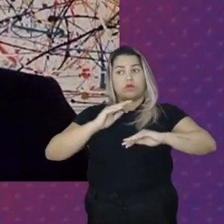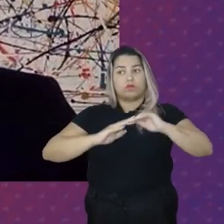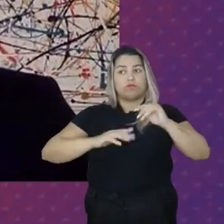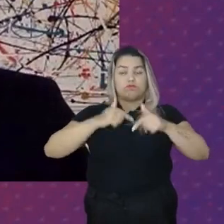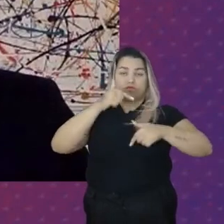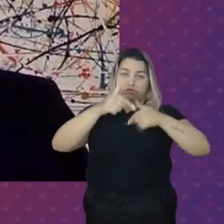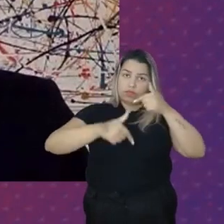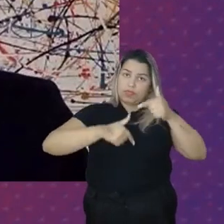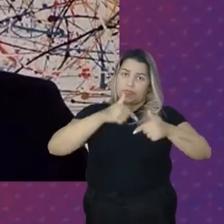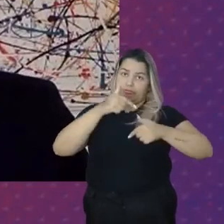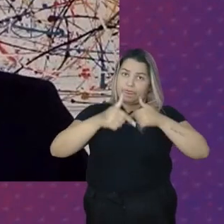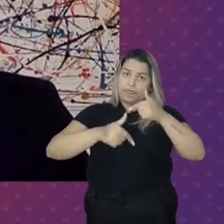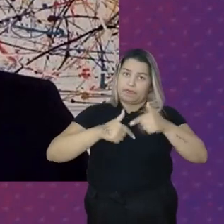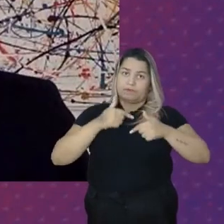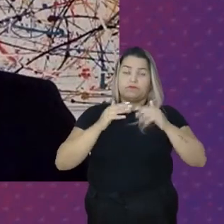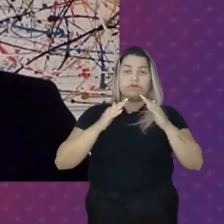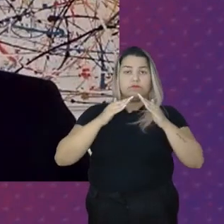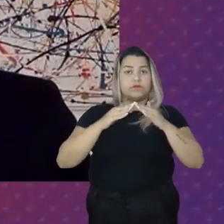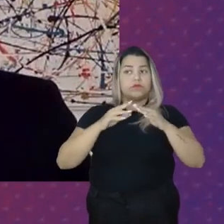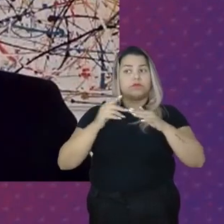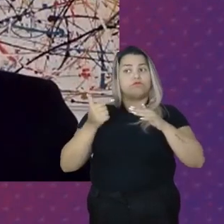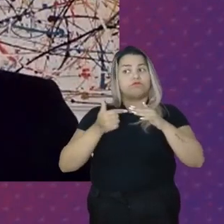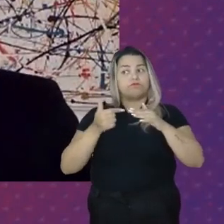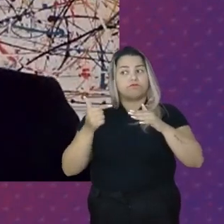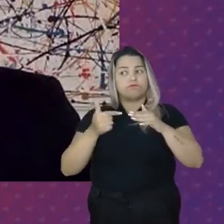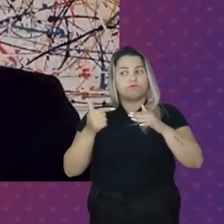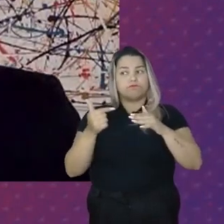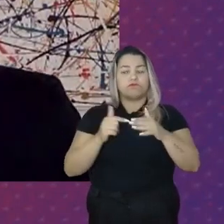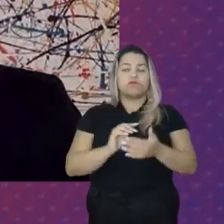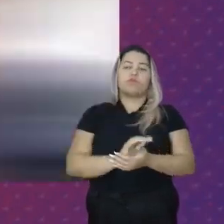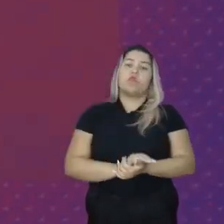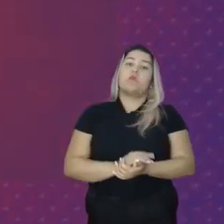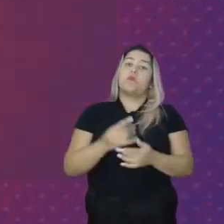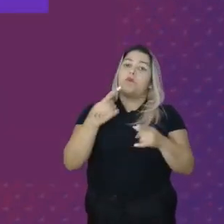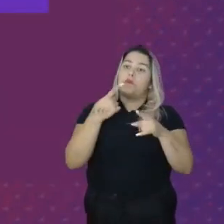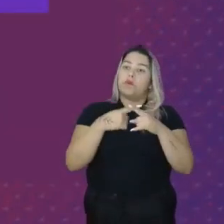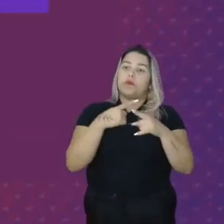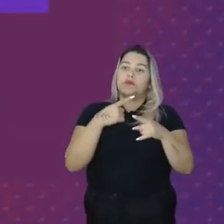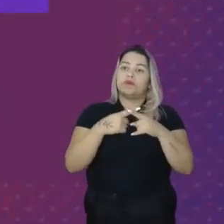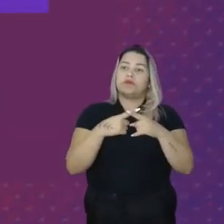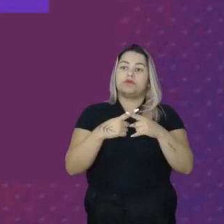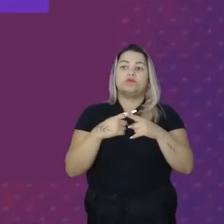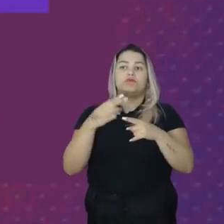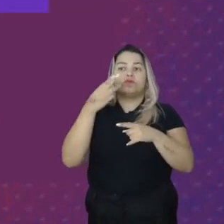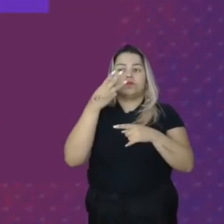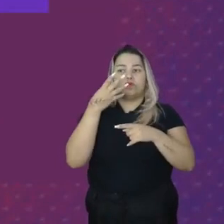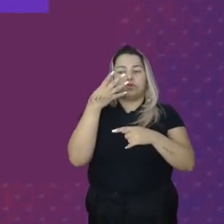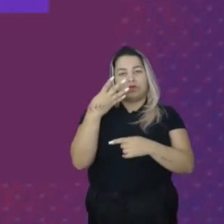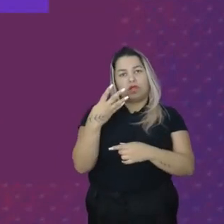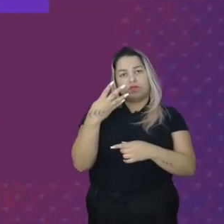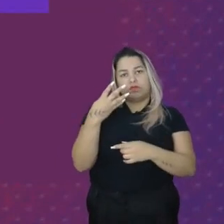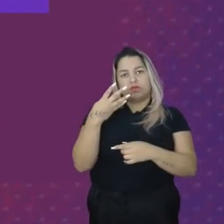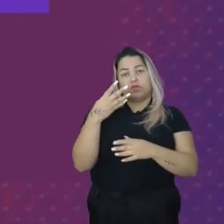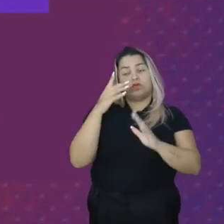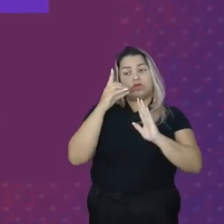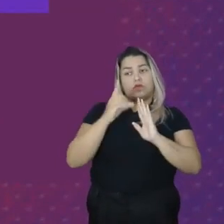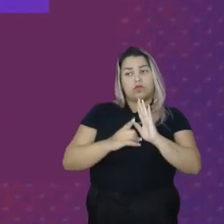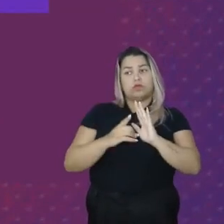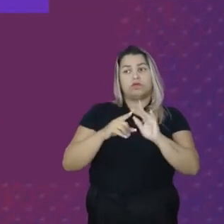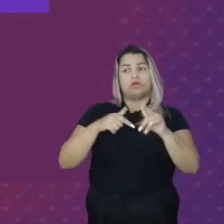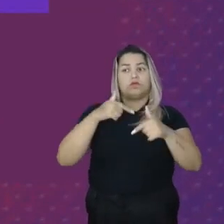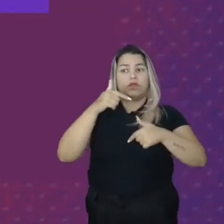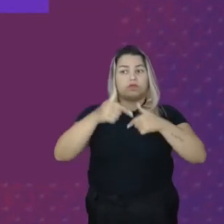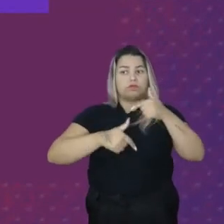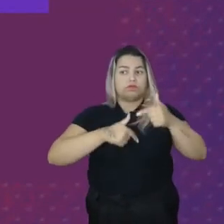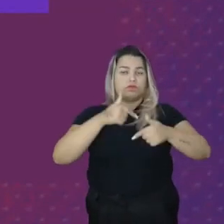domésticas como trabalhadoras de segunda categoria. Por quê? Porque dos 34 direitos assegurados